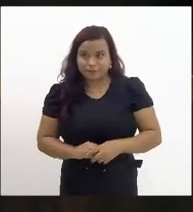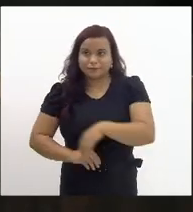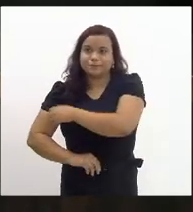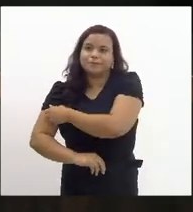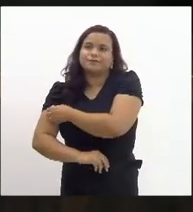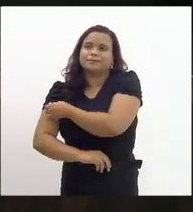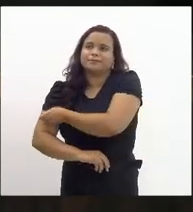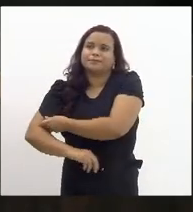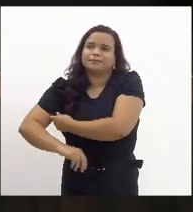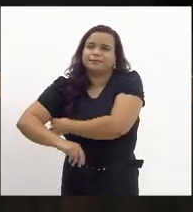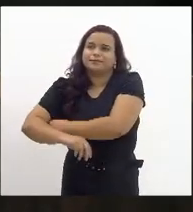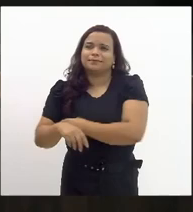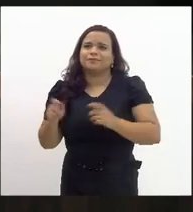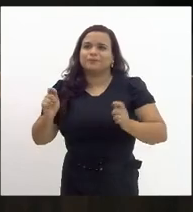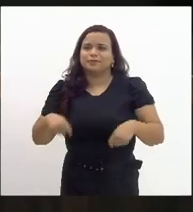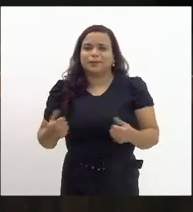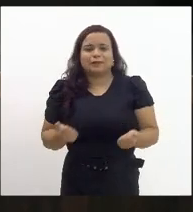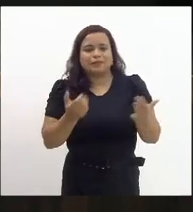batatas.